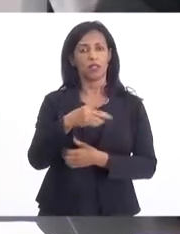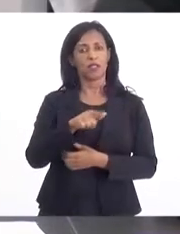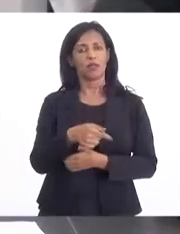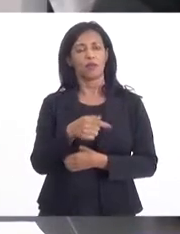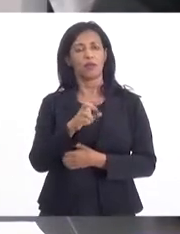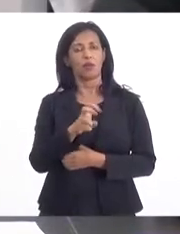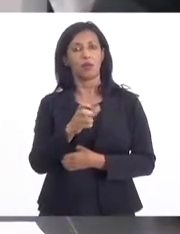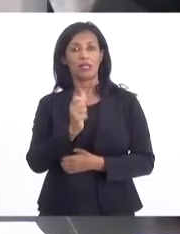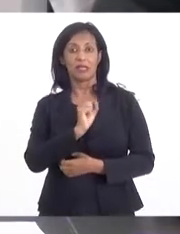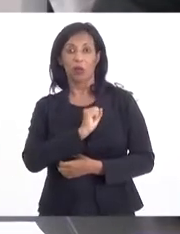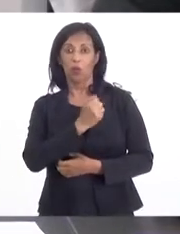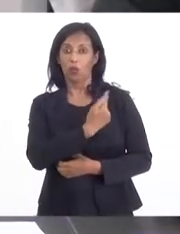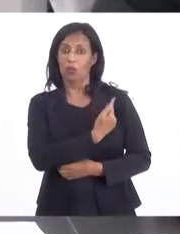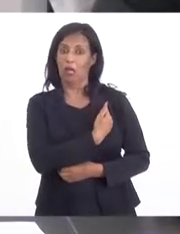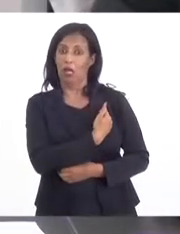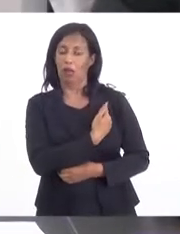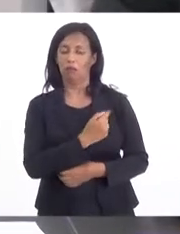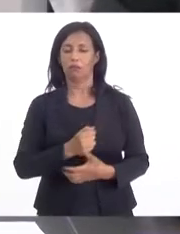São Gonçalo.